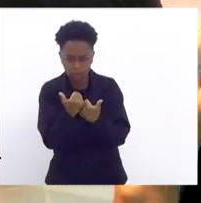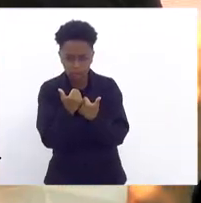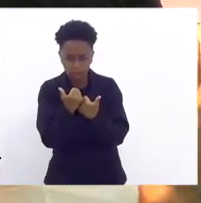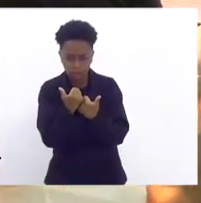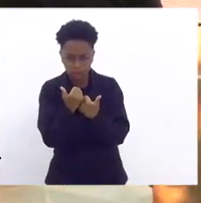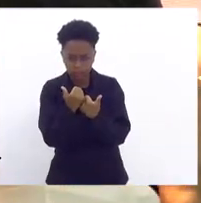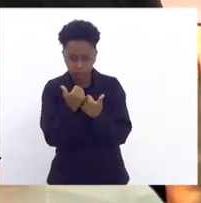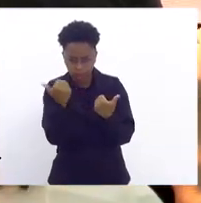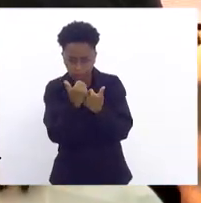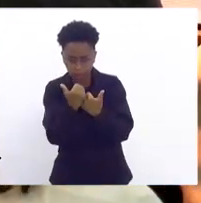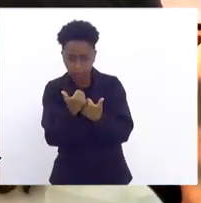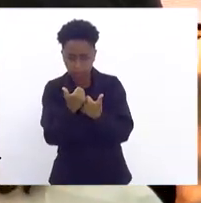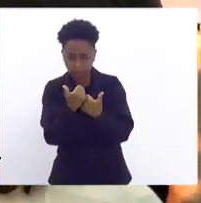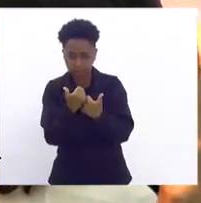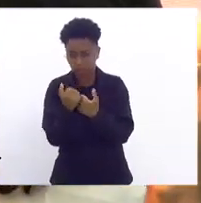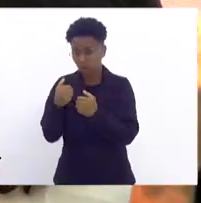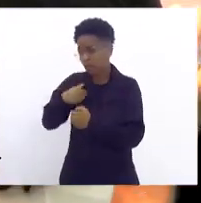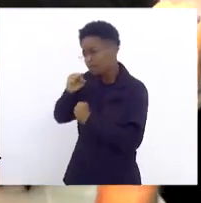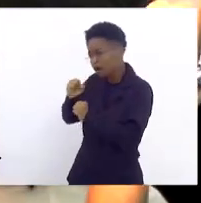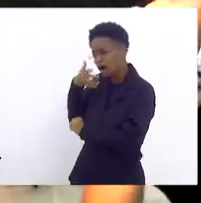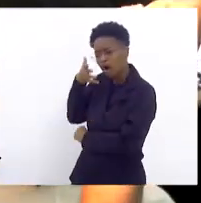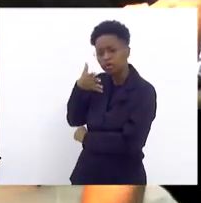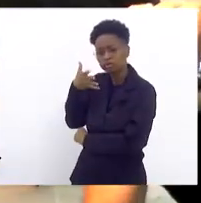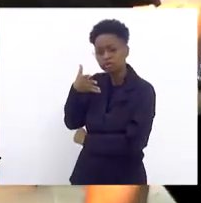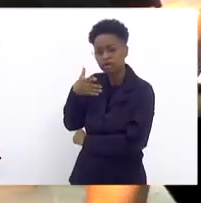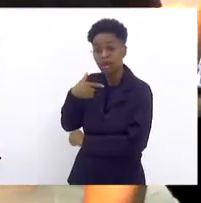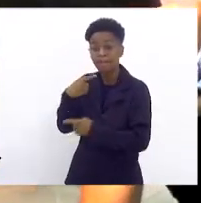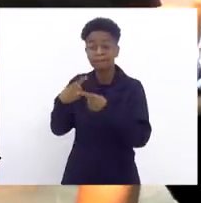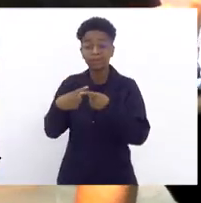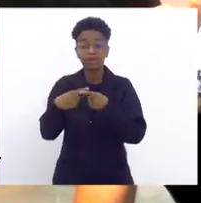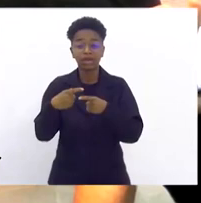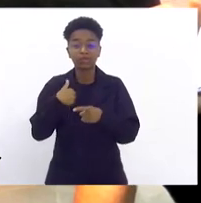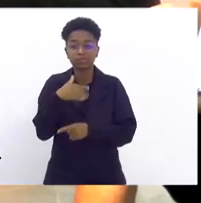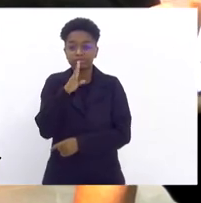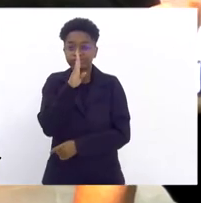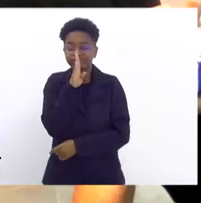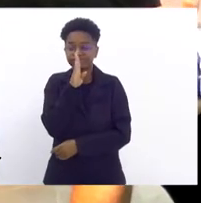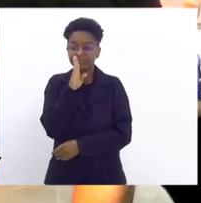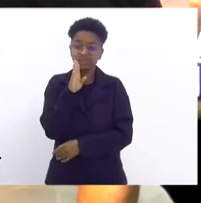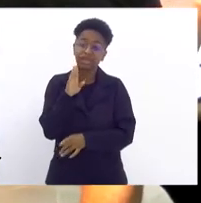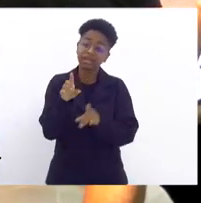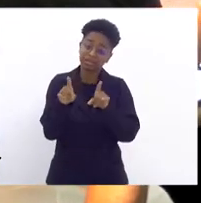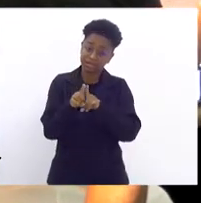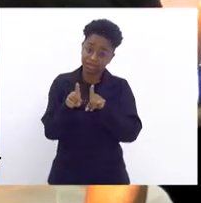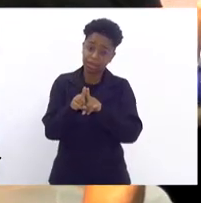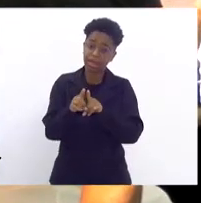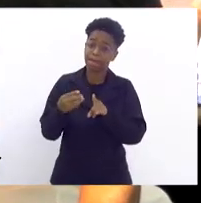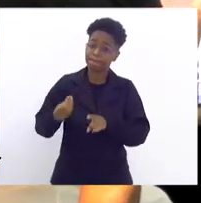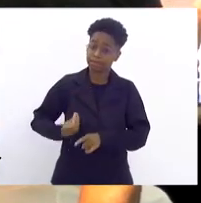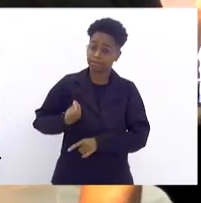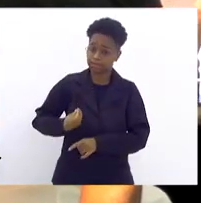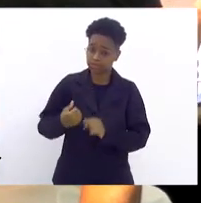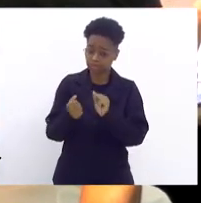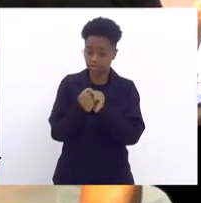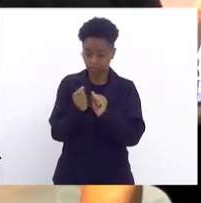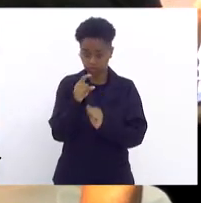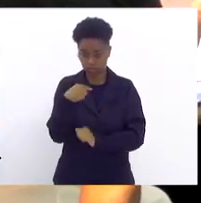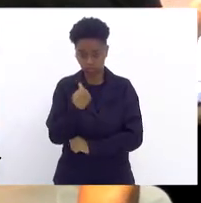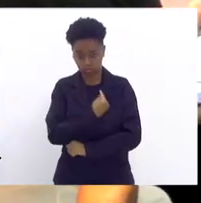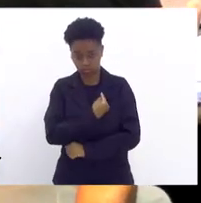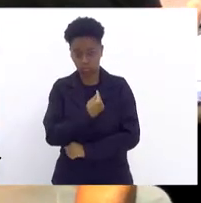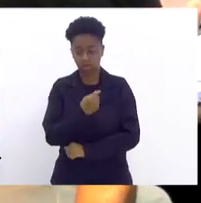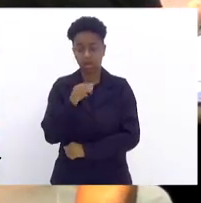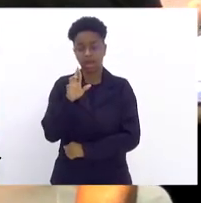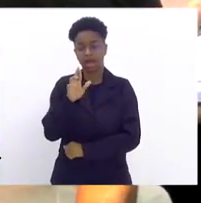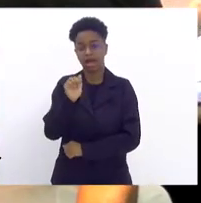diga Desembargador é porque eu eu menti Aqui também está presente conosco o